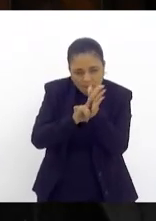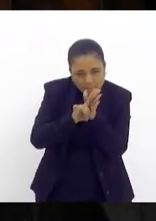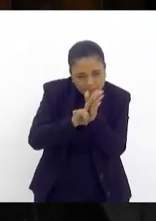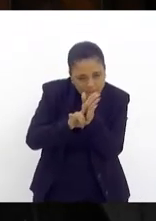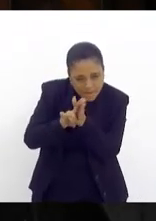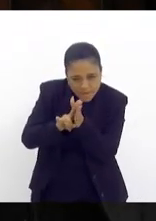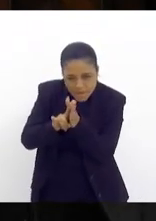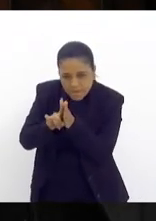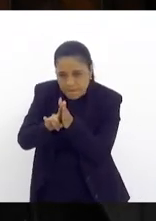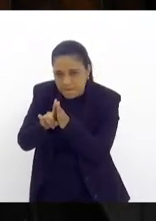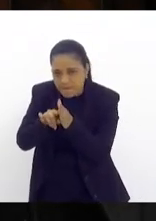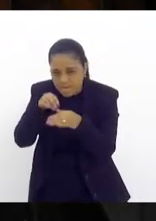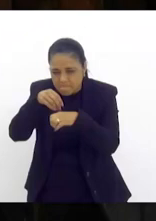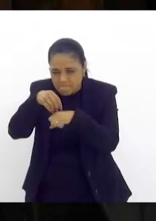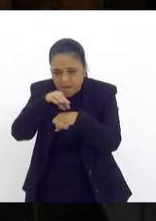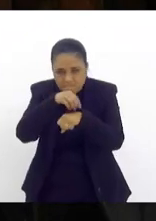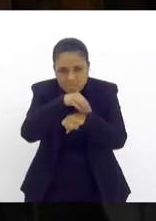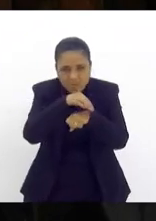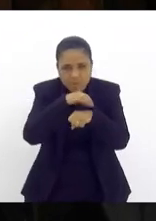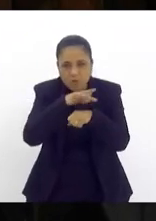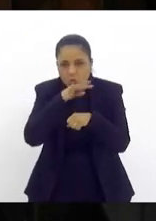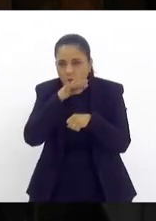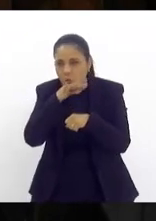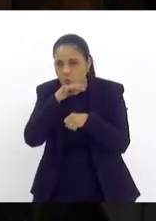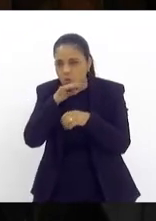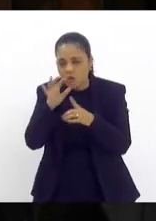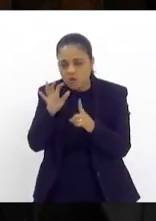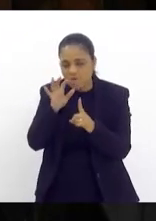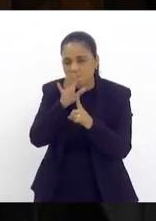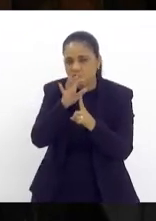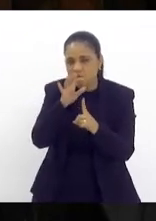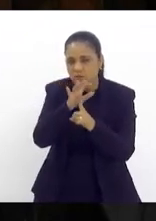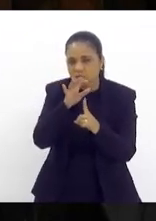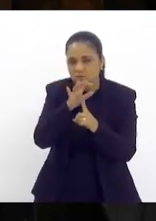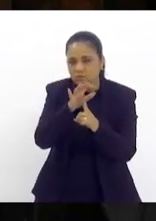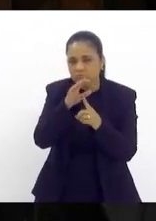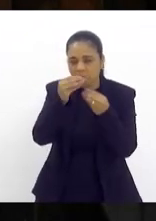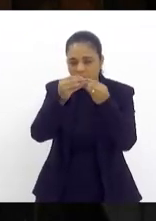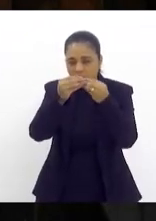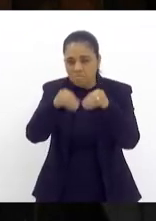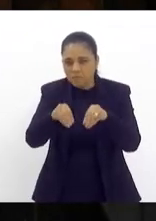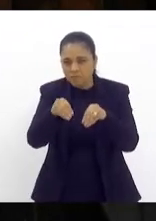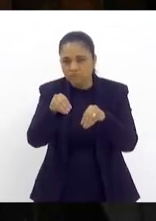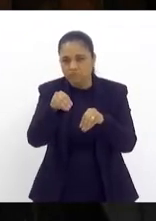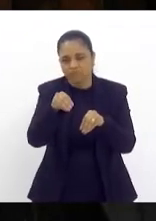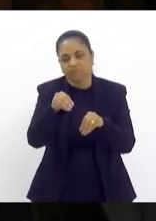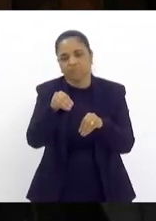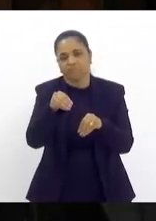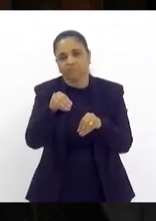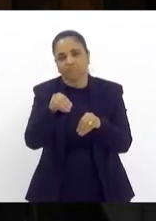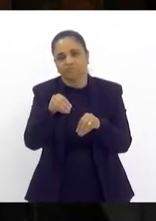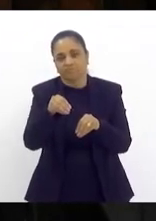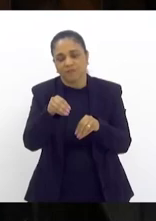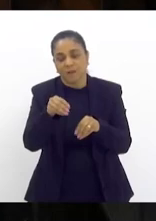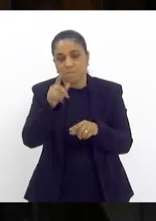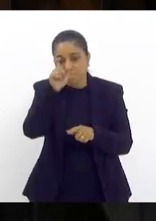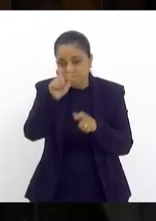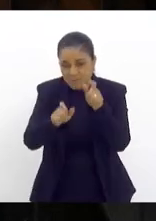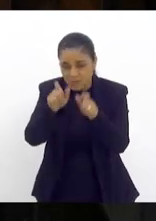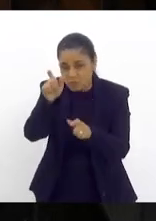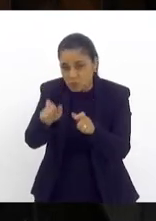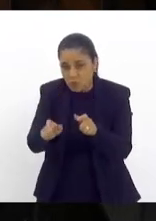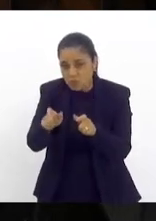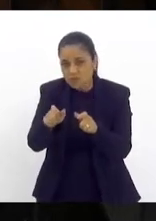amaldiçoados de prejudicar inocentes da nossa sociedade. Não imagino